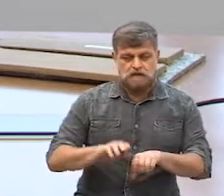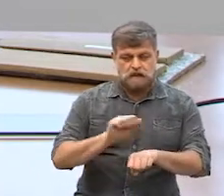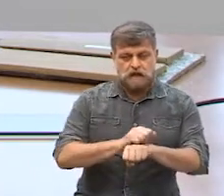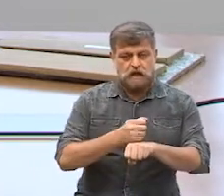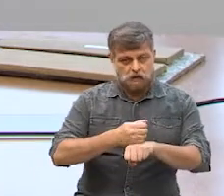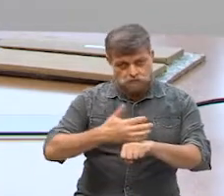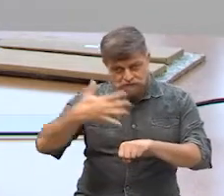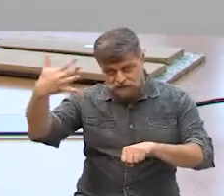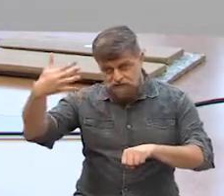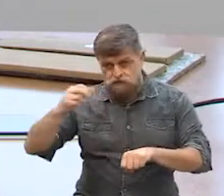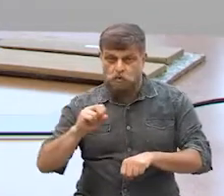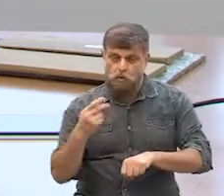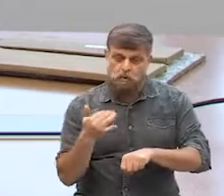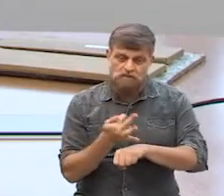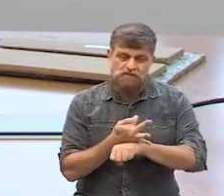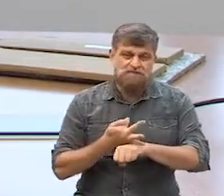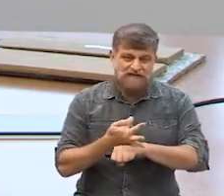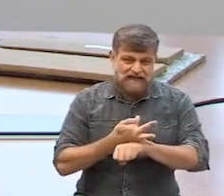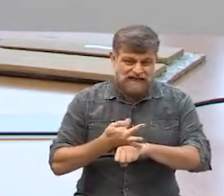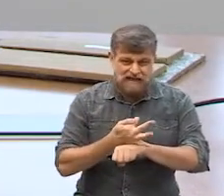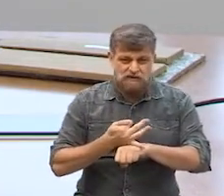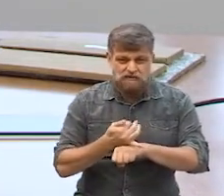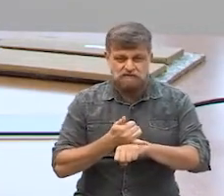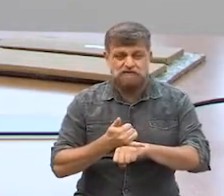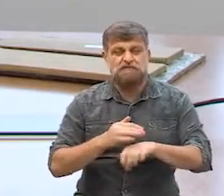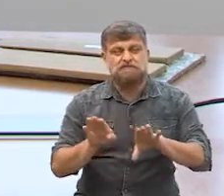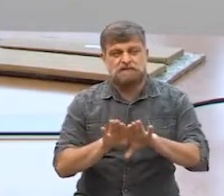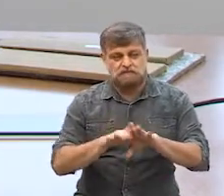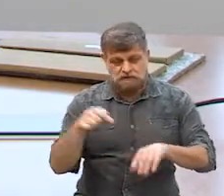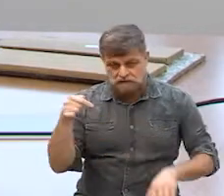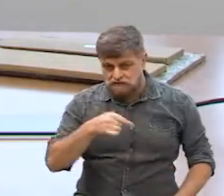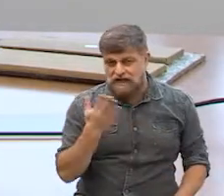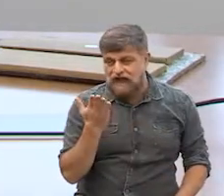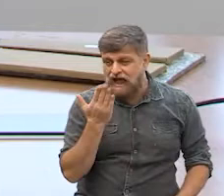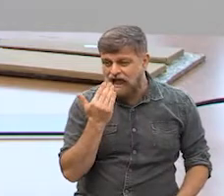alumínio, ferro, alimentício, que hoje é o